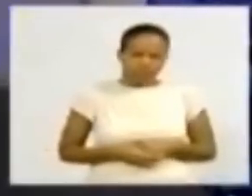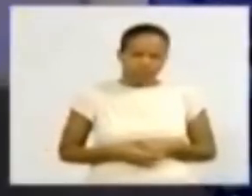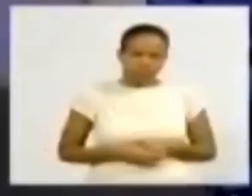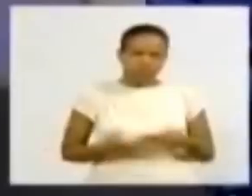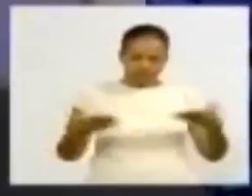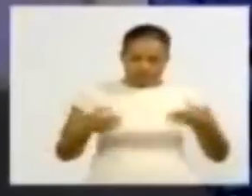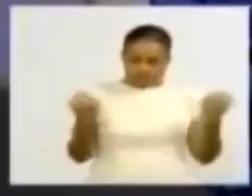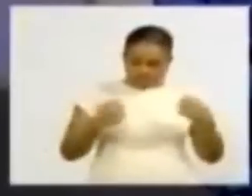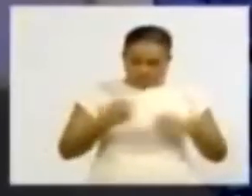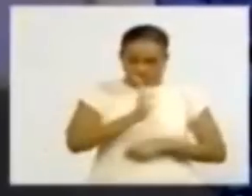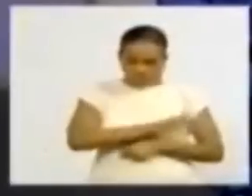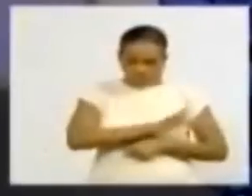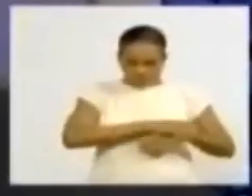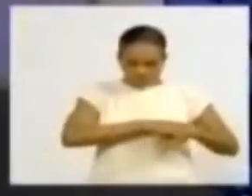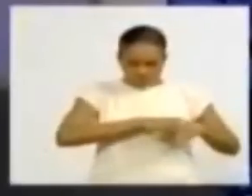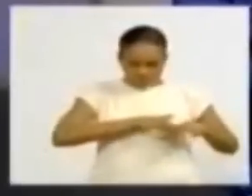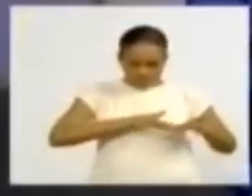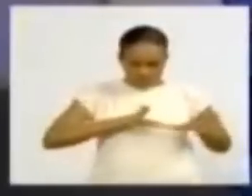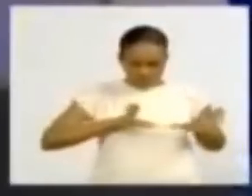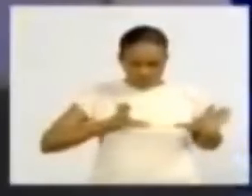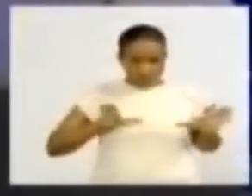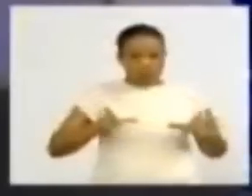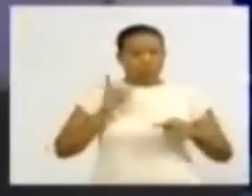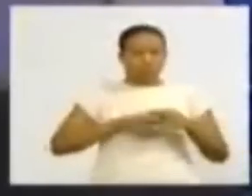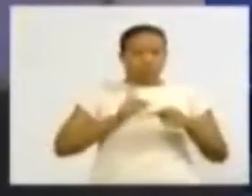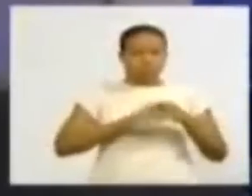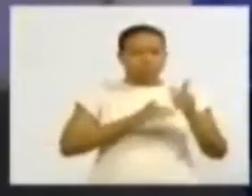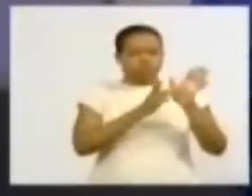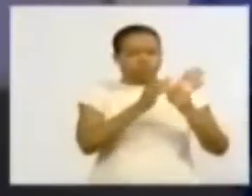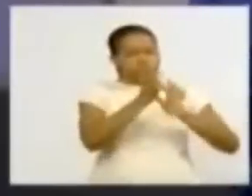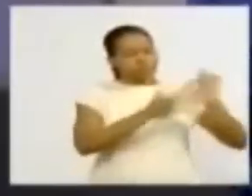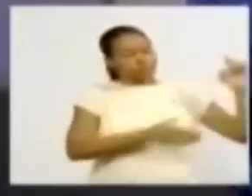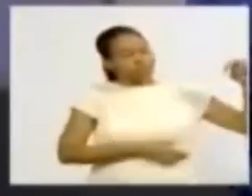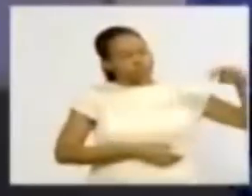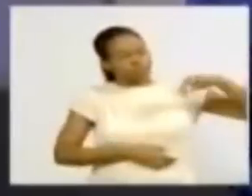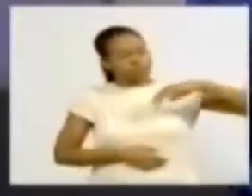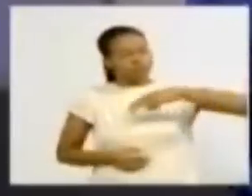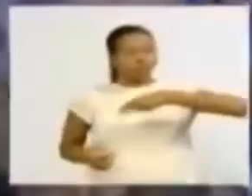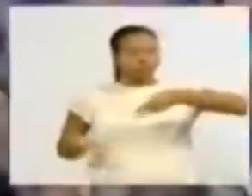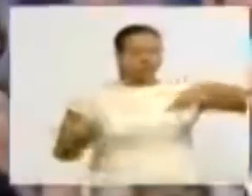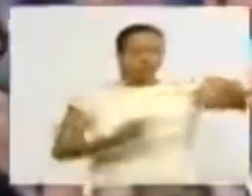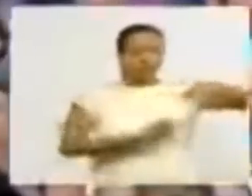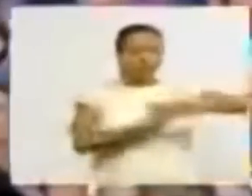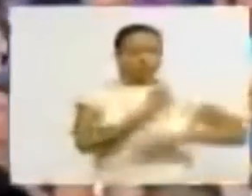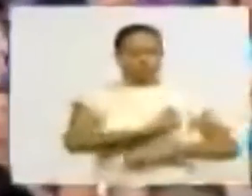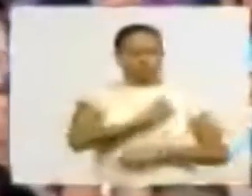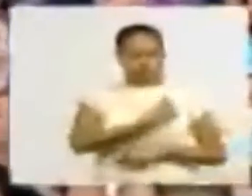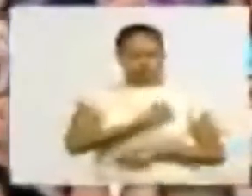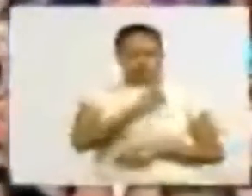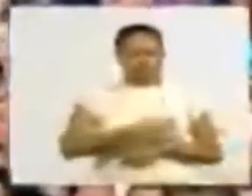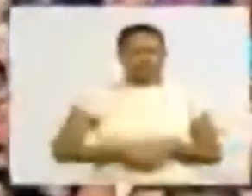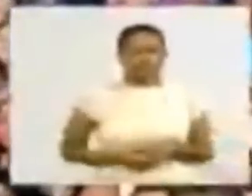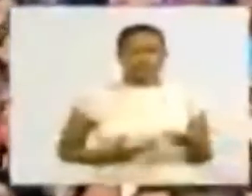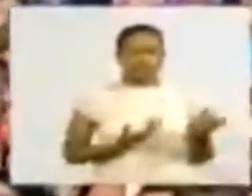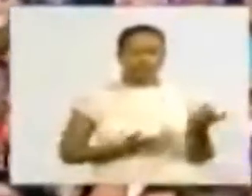abre bem o seu coração agora, porque Jesus vai passar entre nós. Da mesma forma